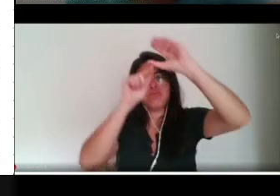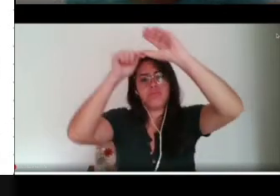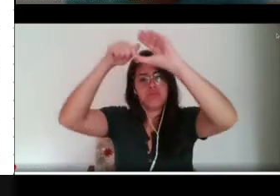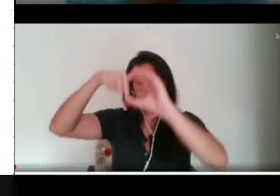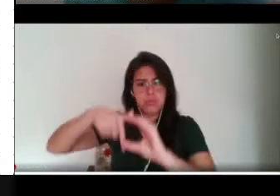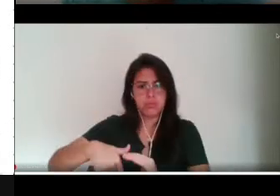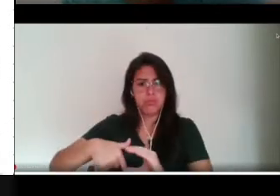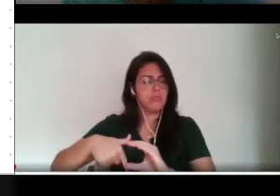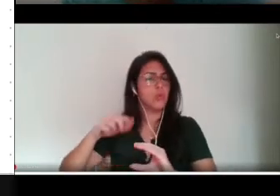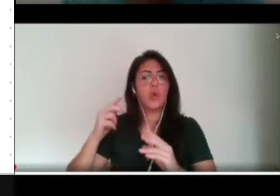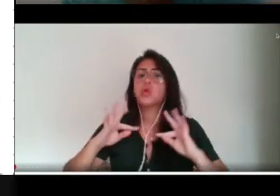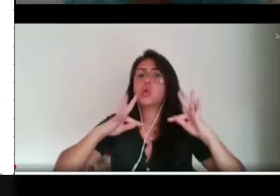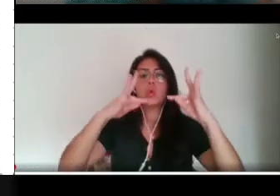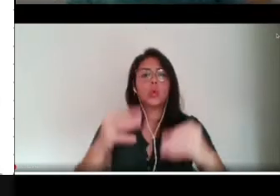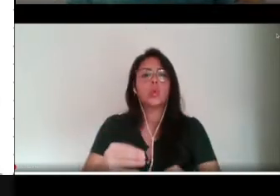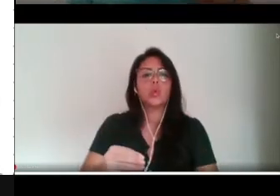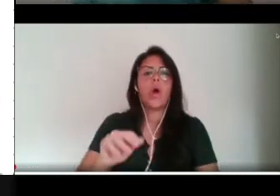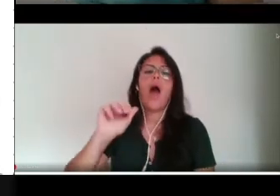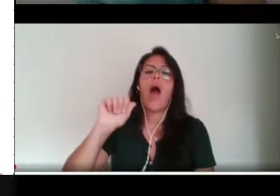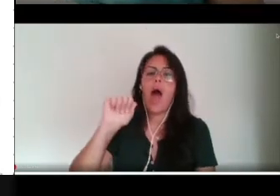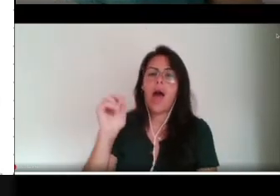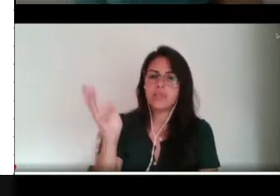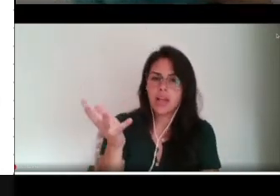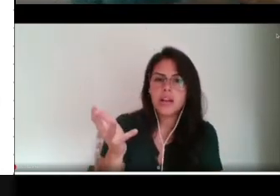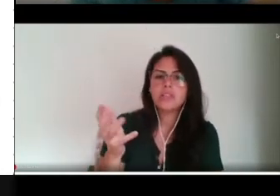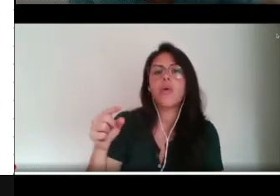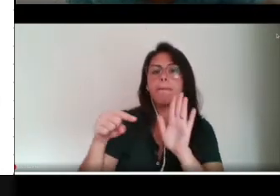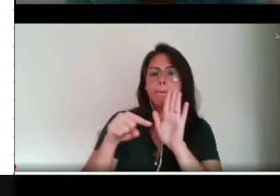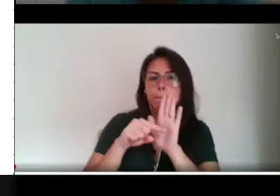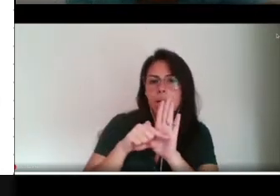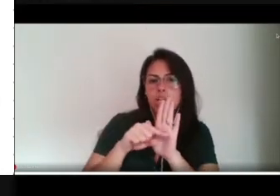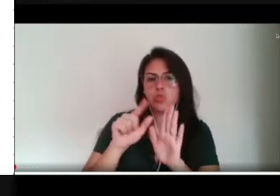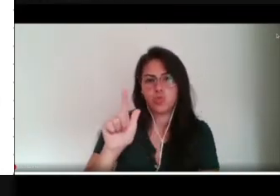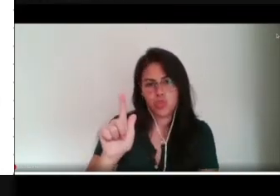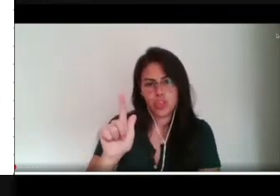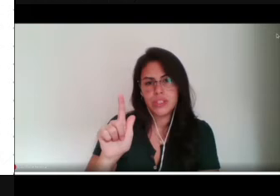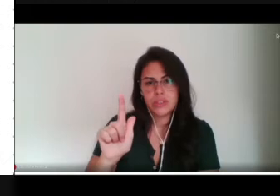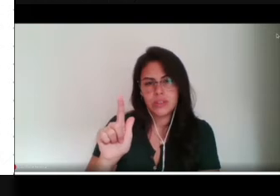Alguma pergunta em relação a esse exercício?